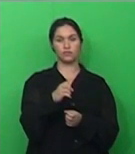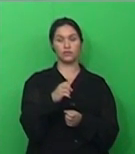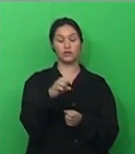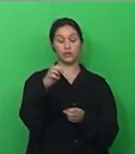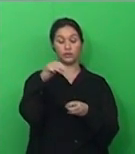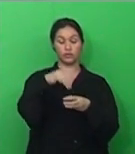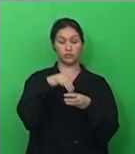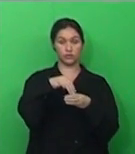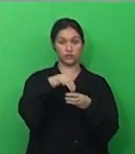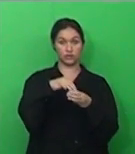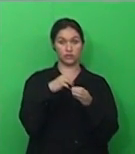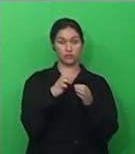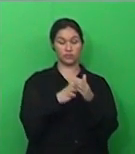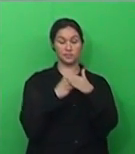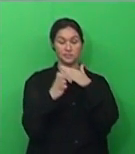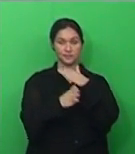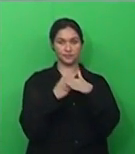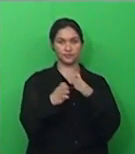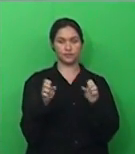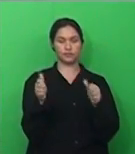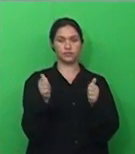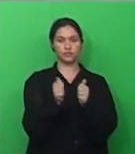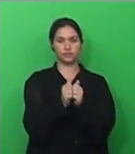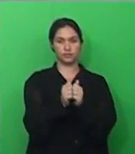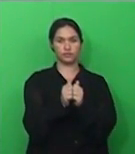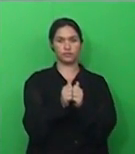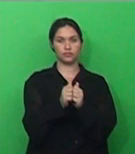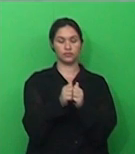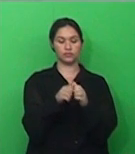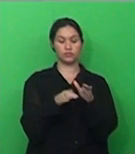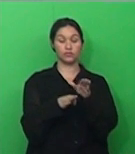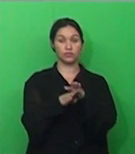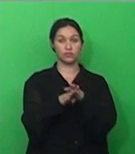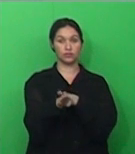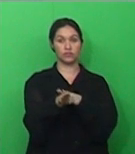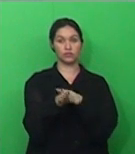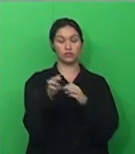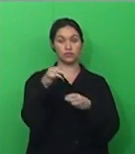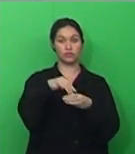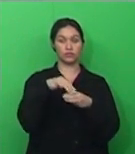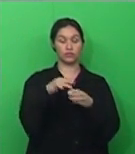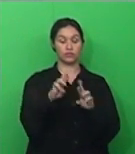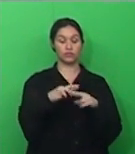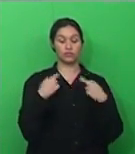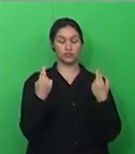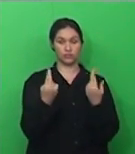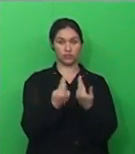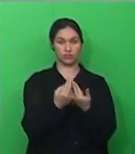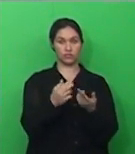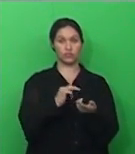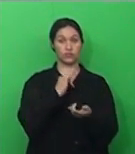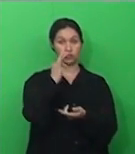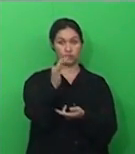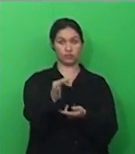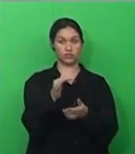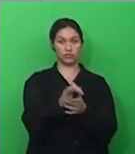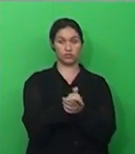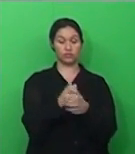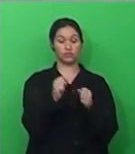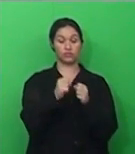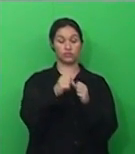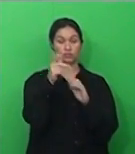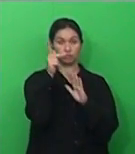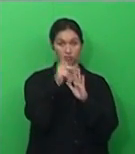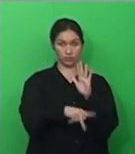empresas acima, com a participação do Conselho Municipal da Pessoa com Deficiência, irão reunir-se para discutir e elaborar um projeto,